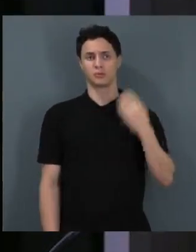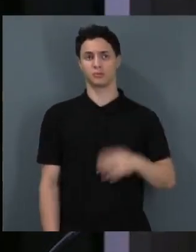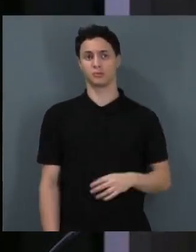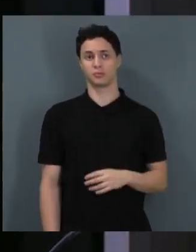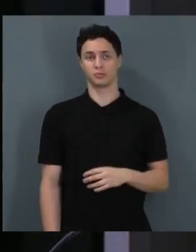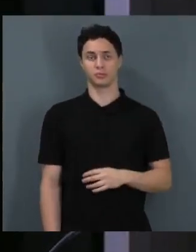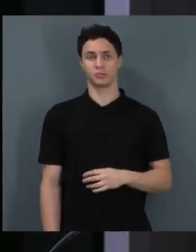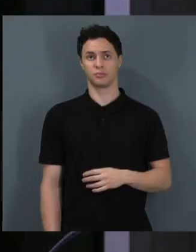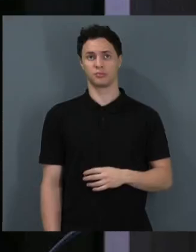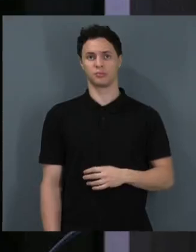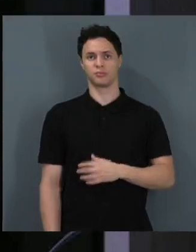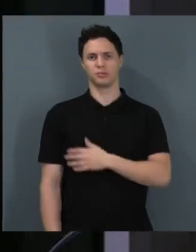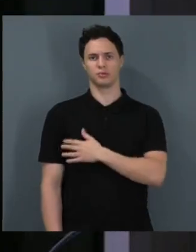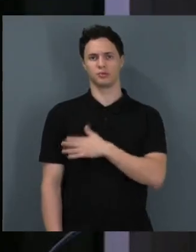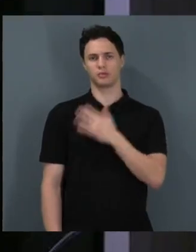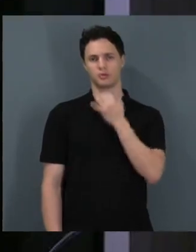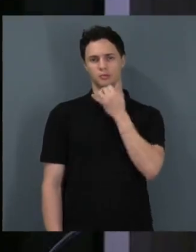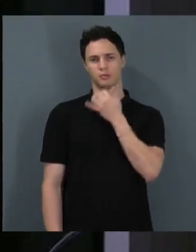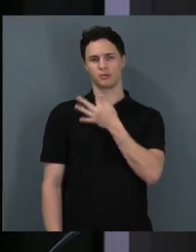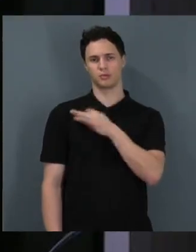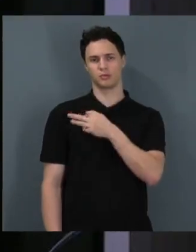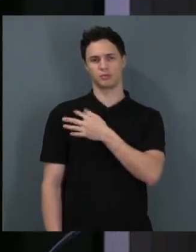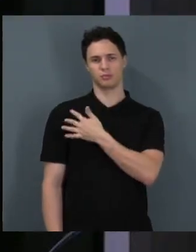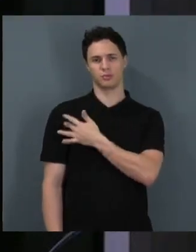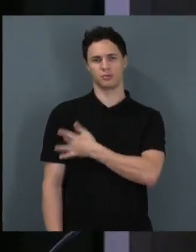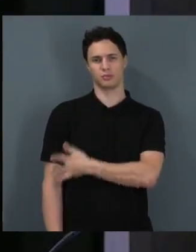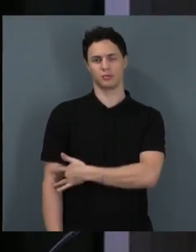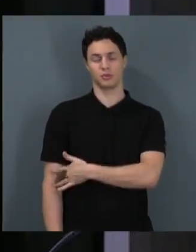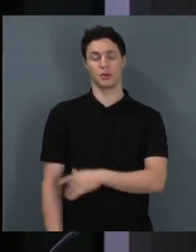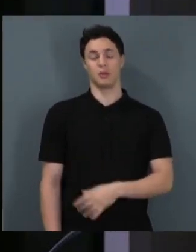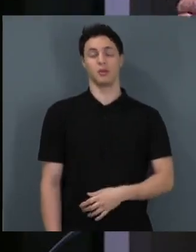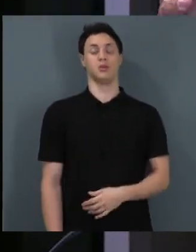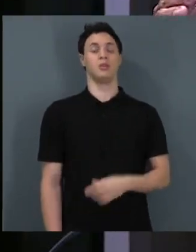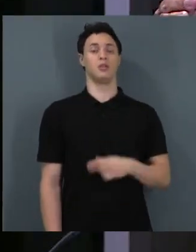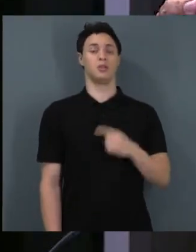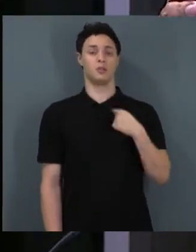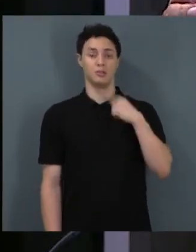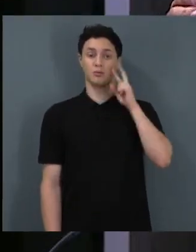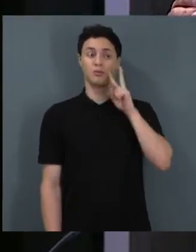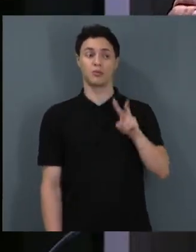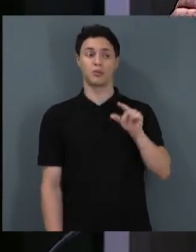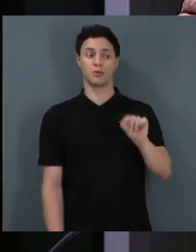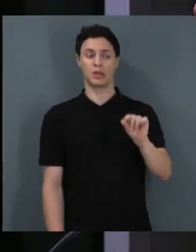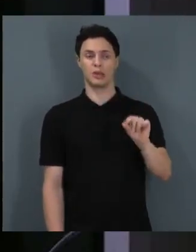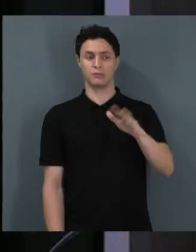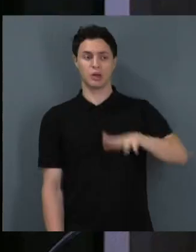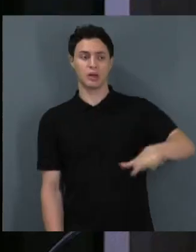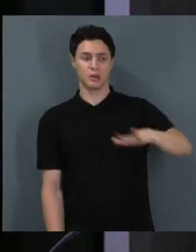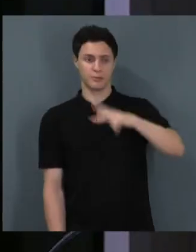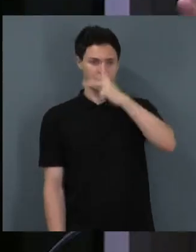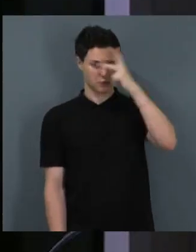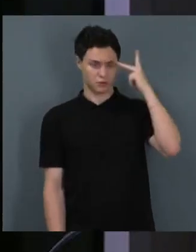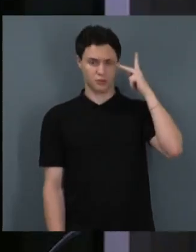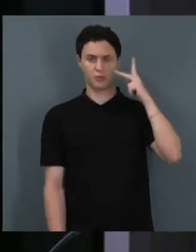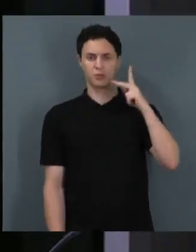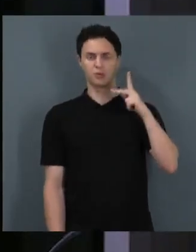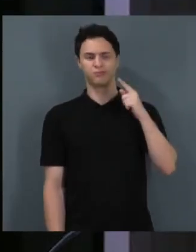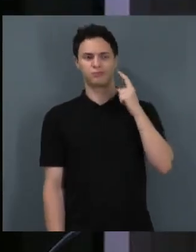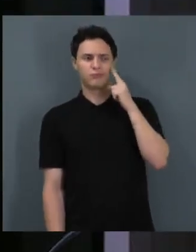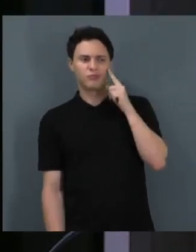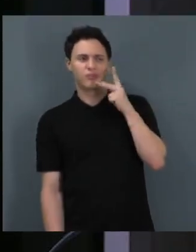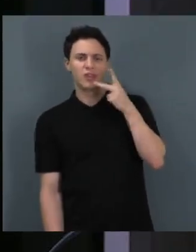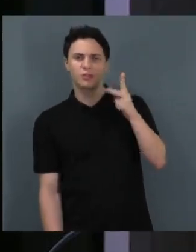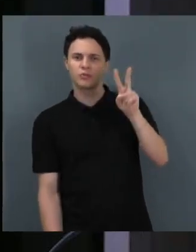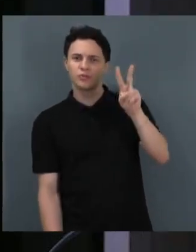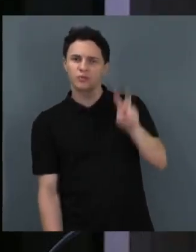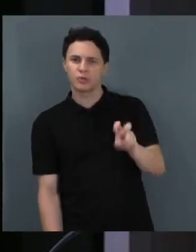ouvi muitos argumentos que colocam-se a um nível ideal de tributação junto